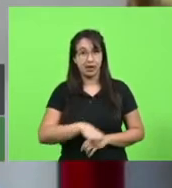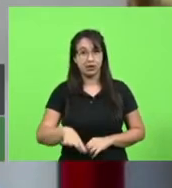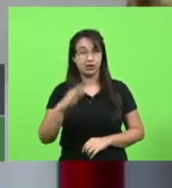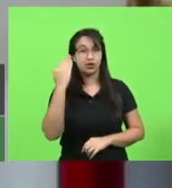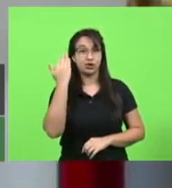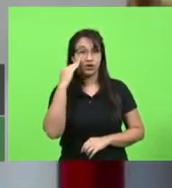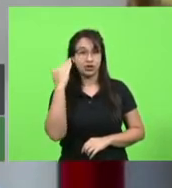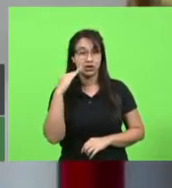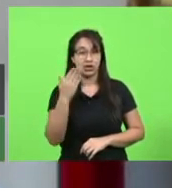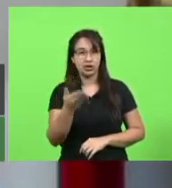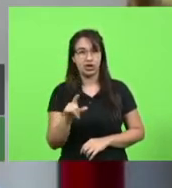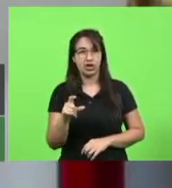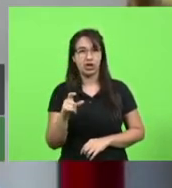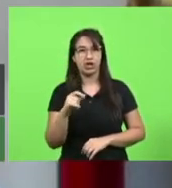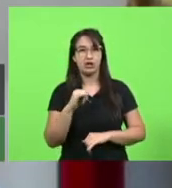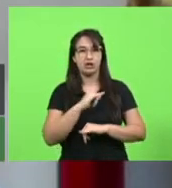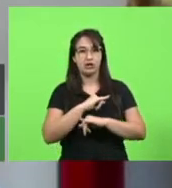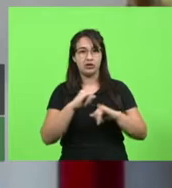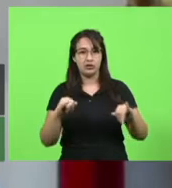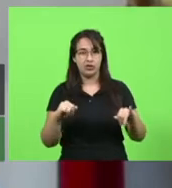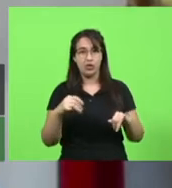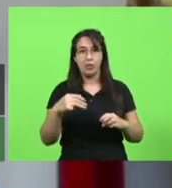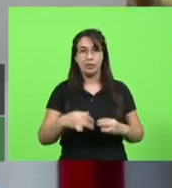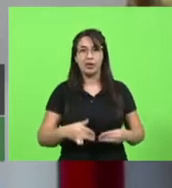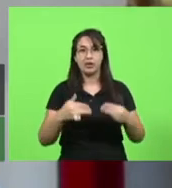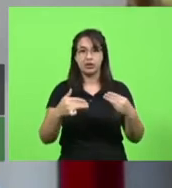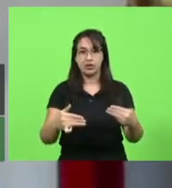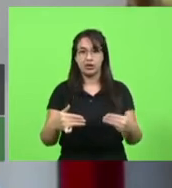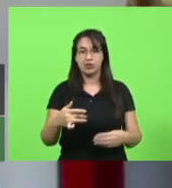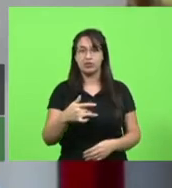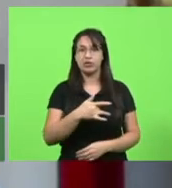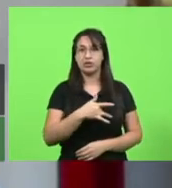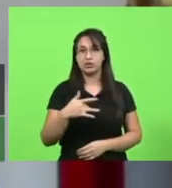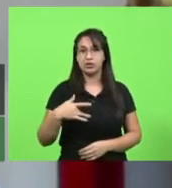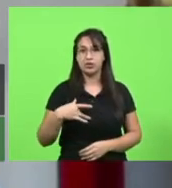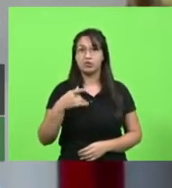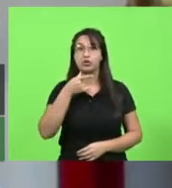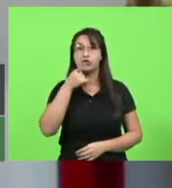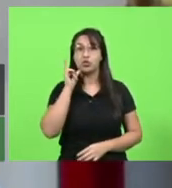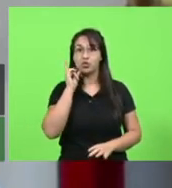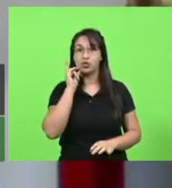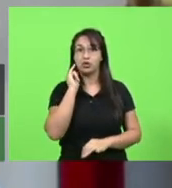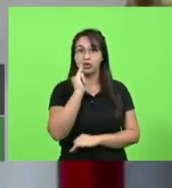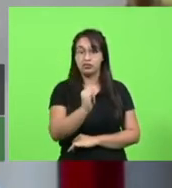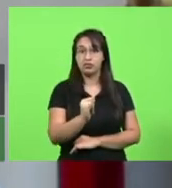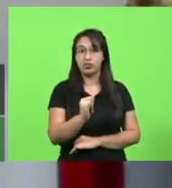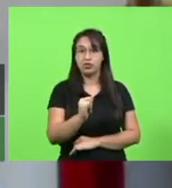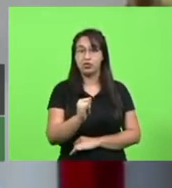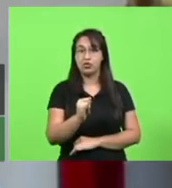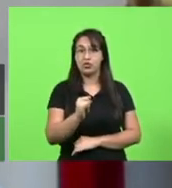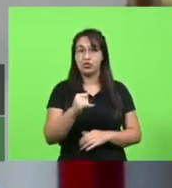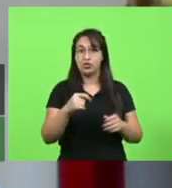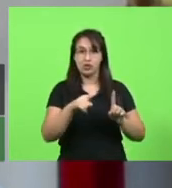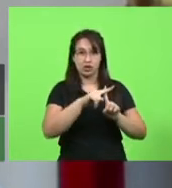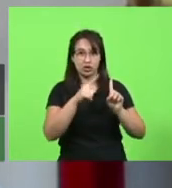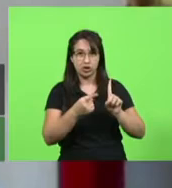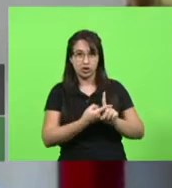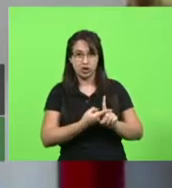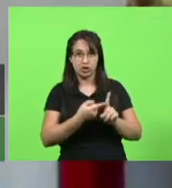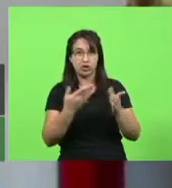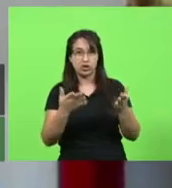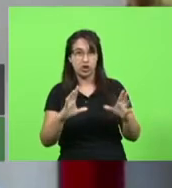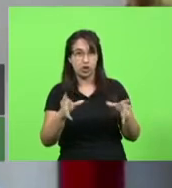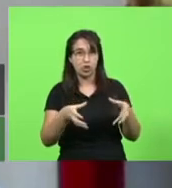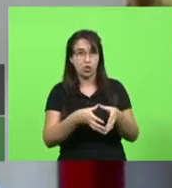da Saúde lançou ontem, que incluiu também as gestantes, como grupo prioritário e também as pessoas